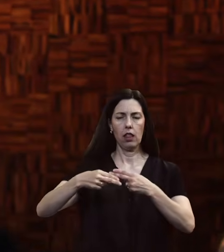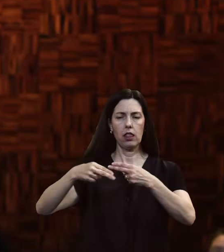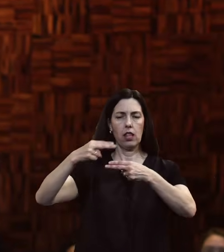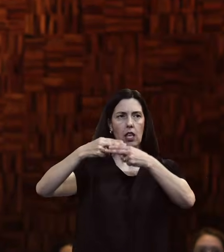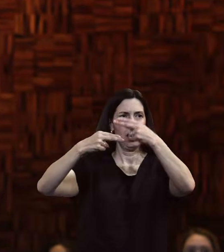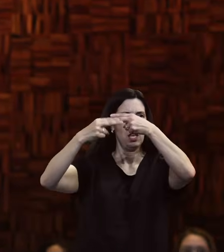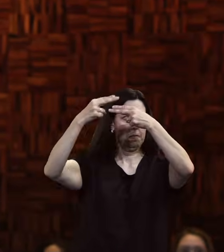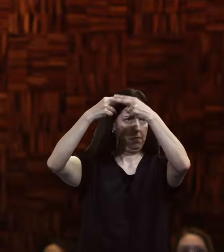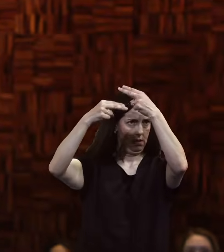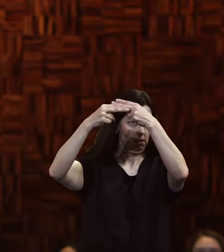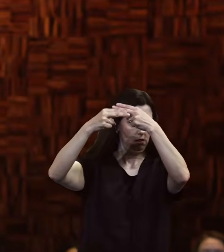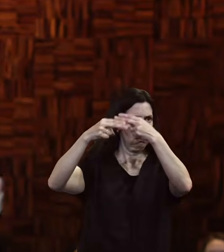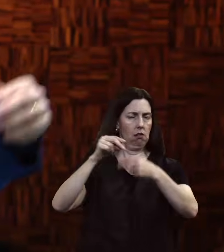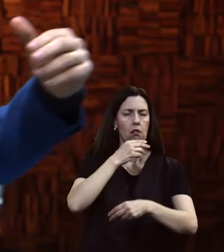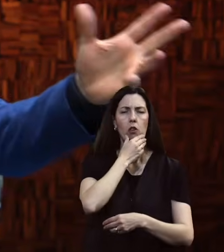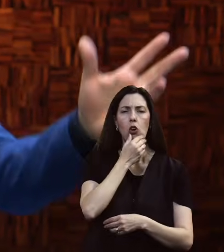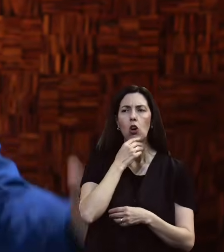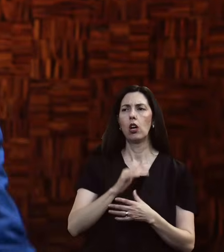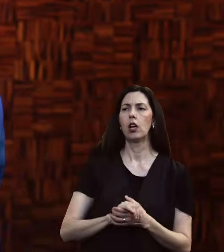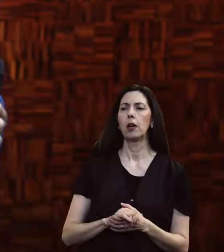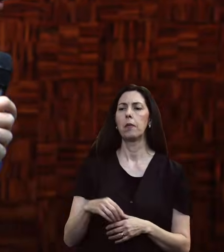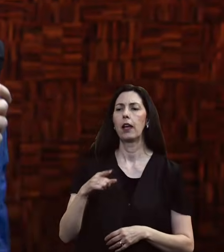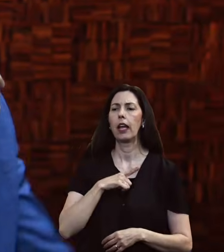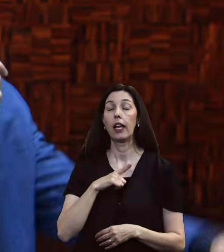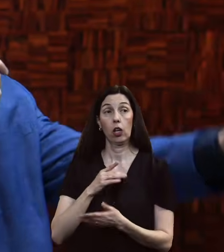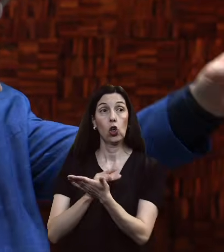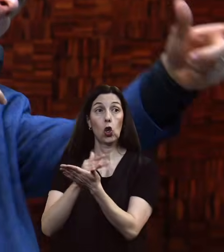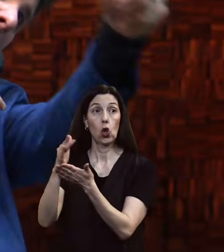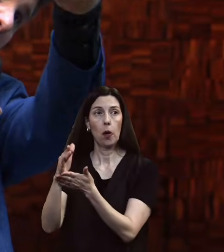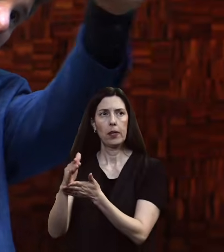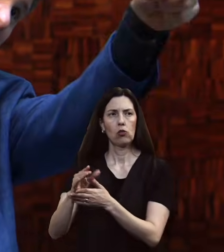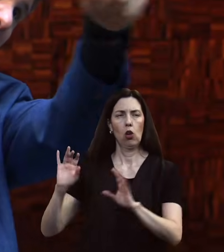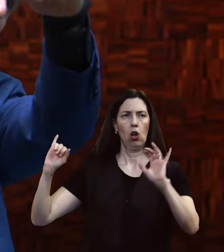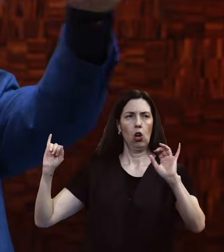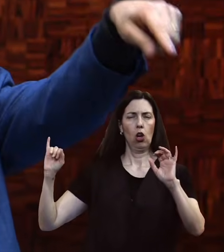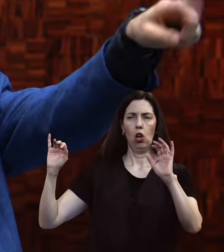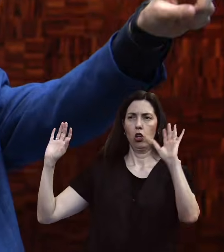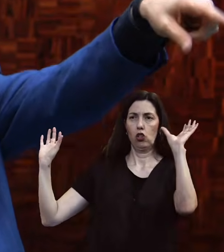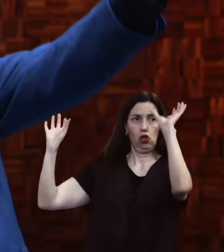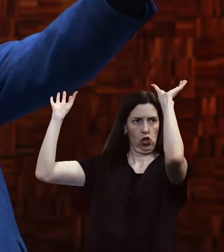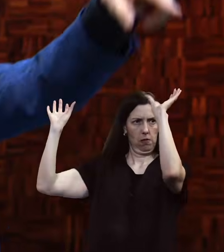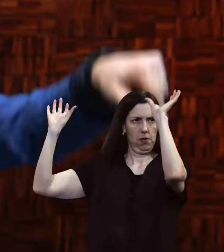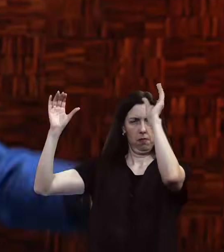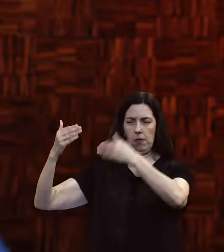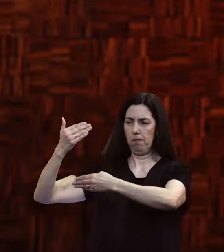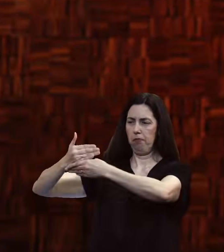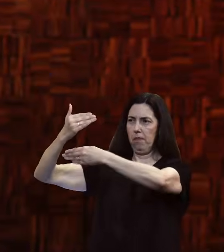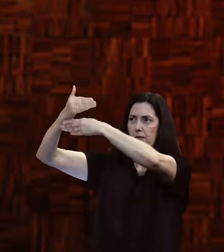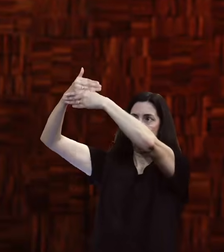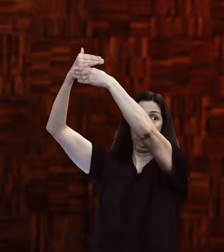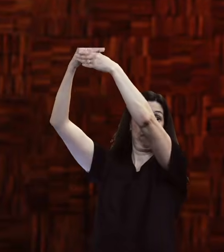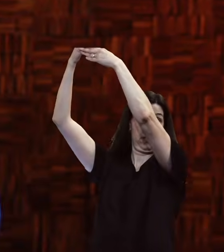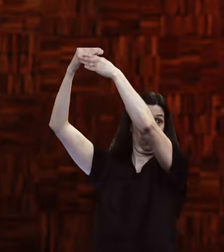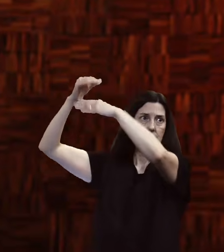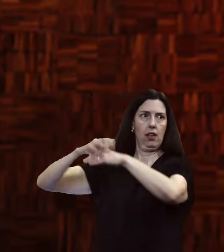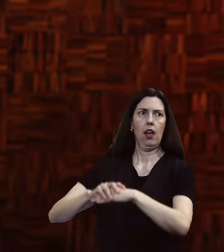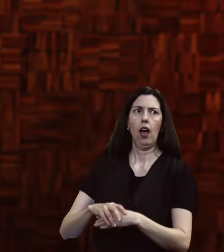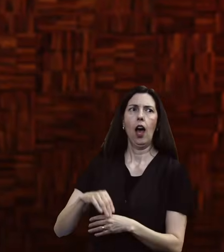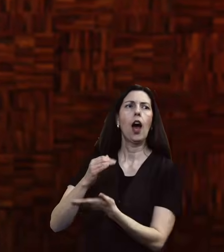Tobias, eles ficavam tirando sarro. Falavam: se uma raposa passar em cima, vai cair esse muro de pedras.